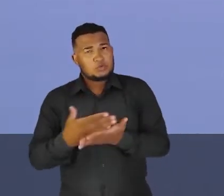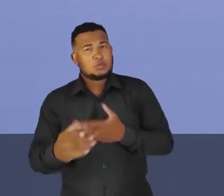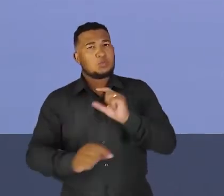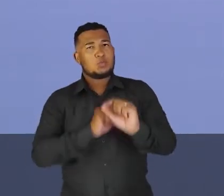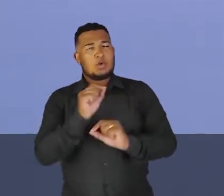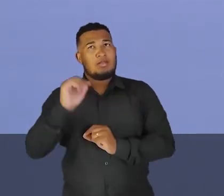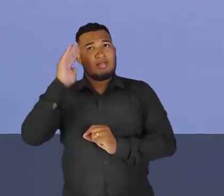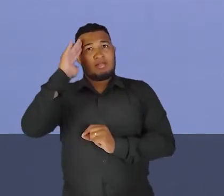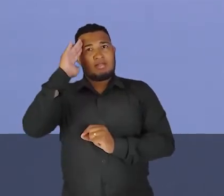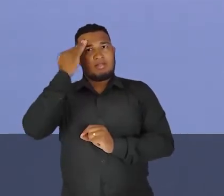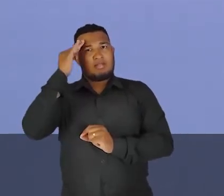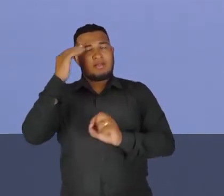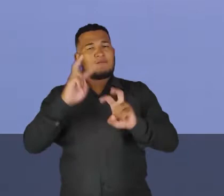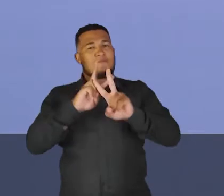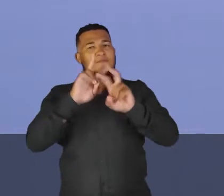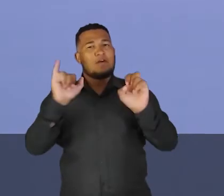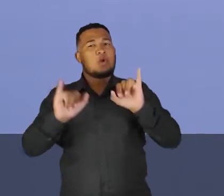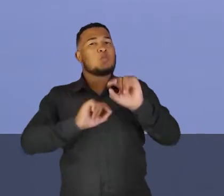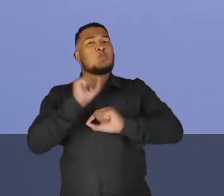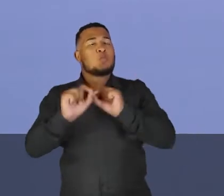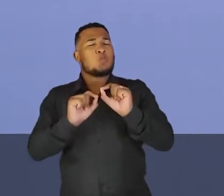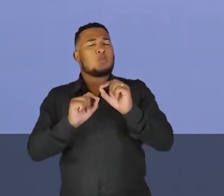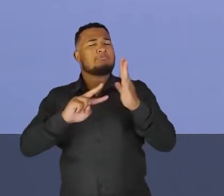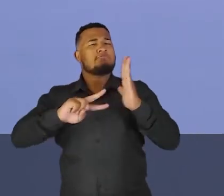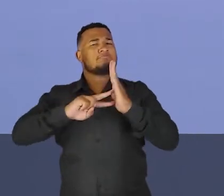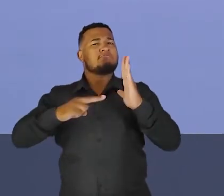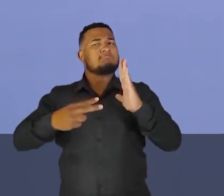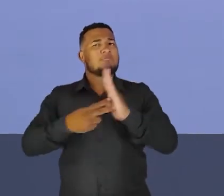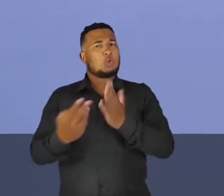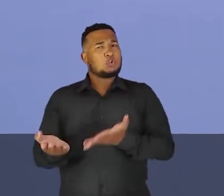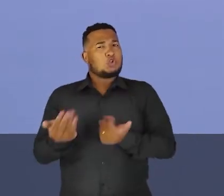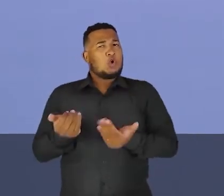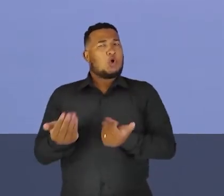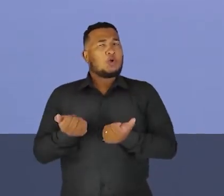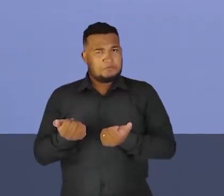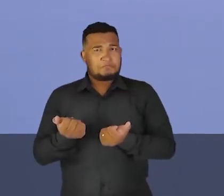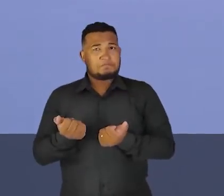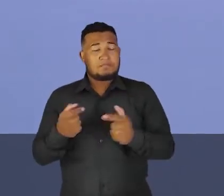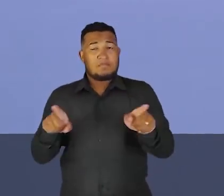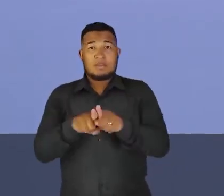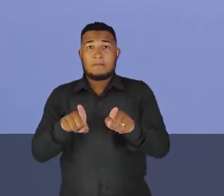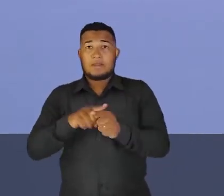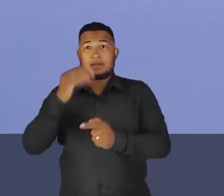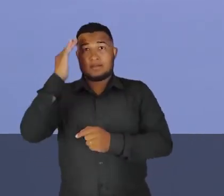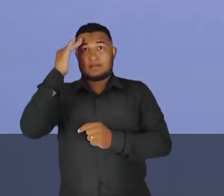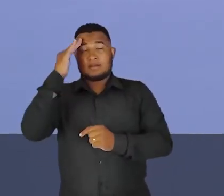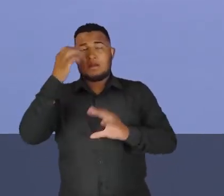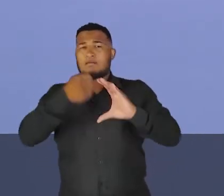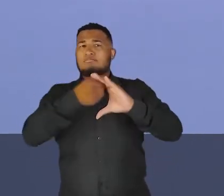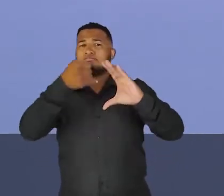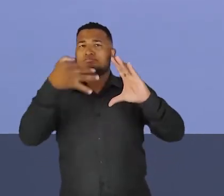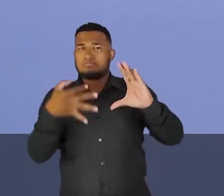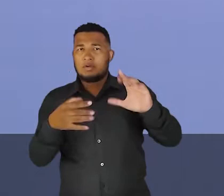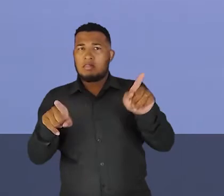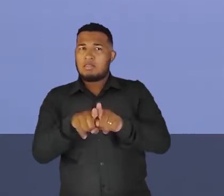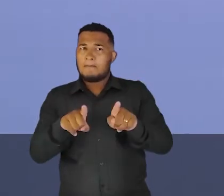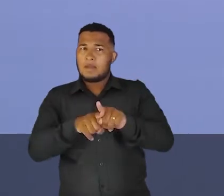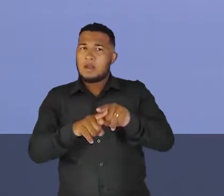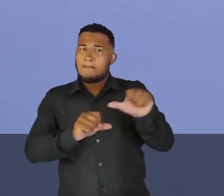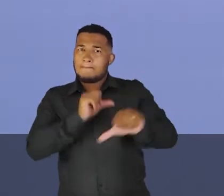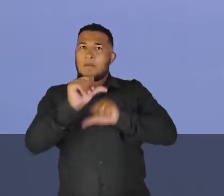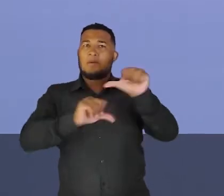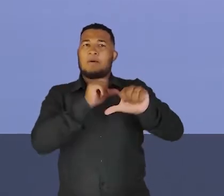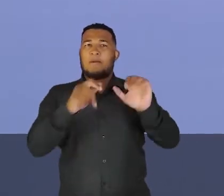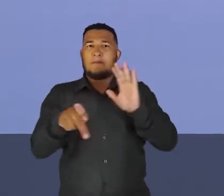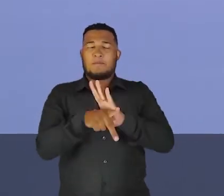então, entender cronologicamente o que significa a juventude, entender as características, as transformações que essa juventude